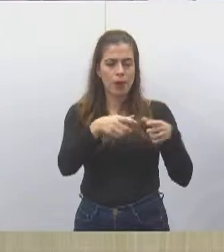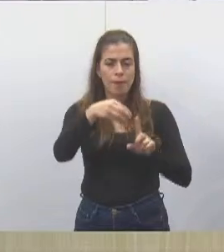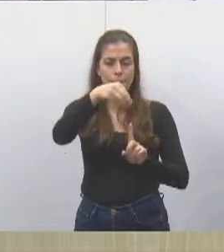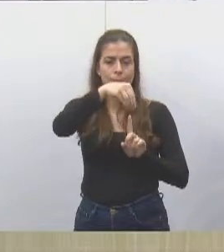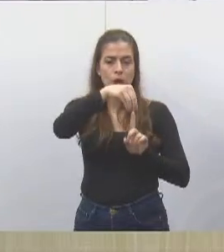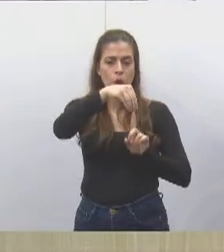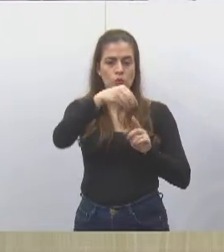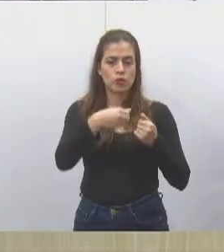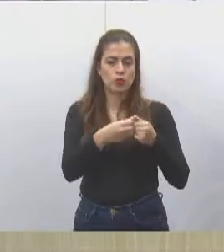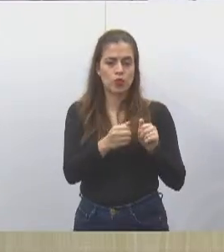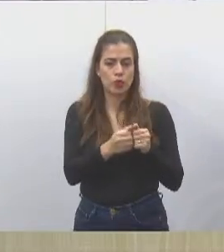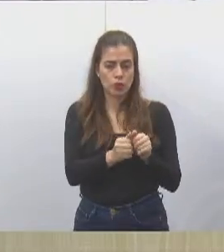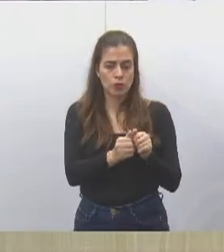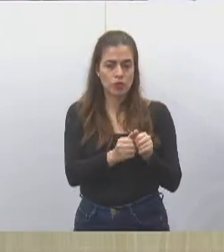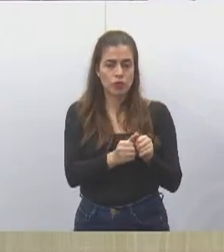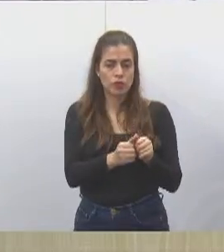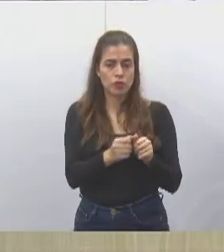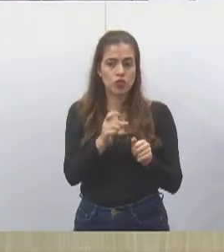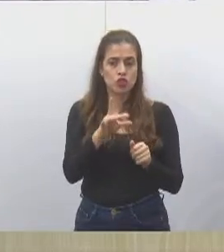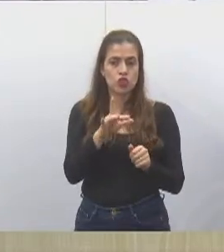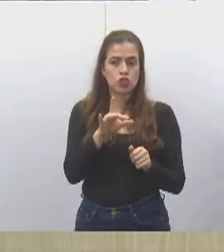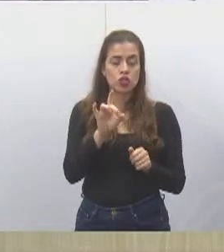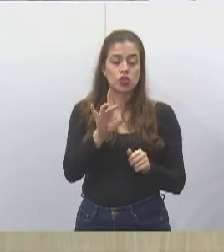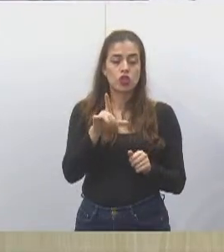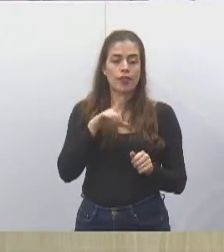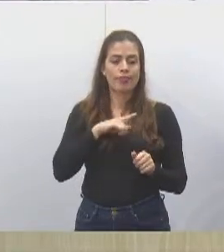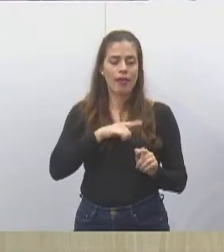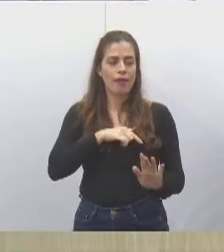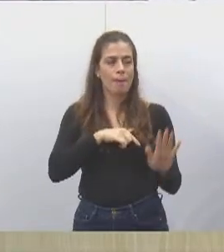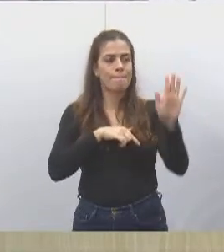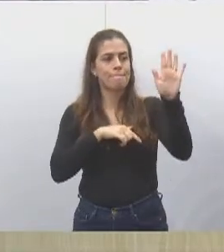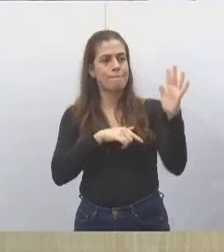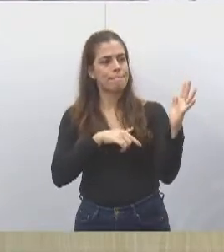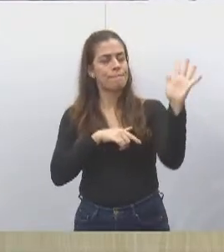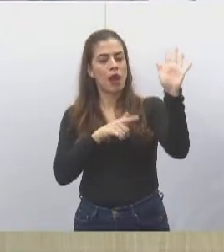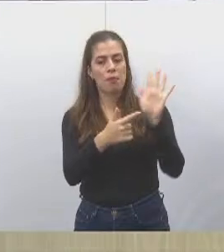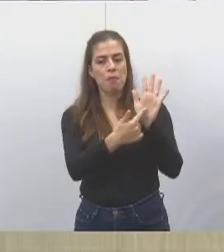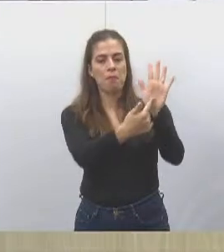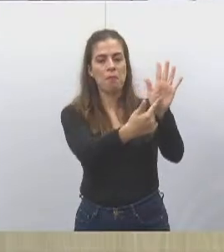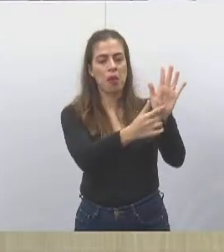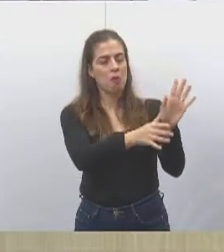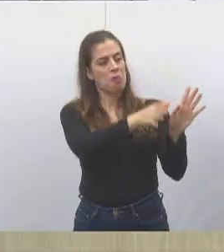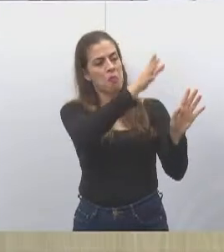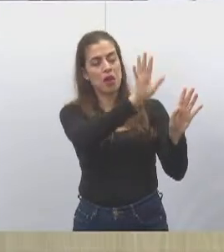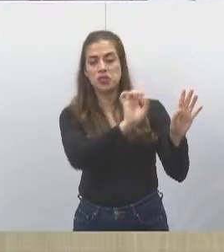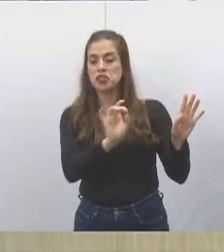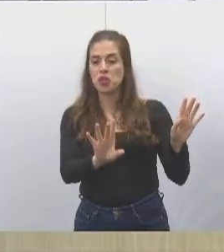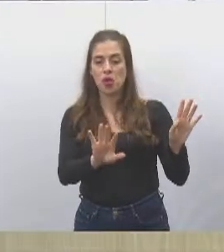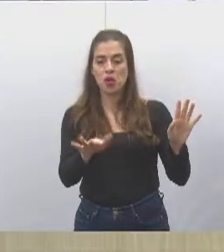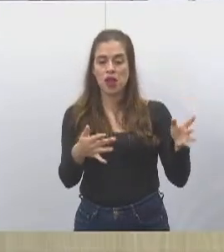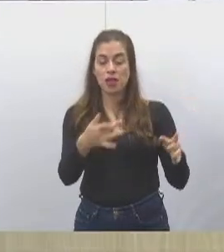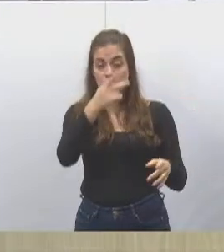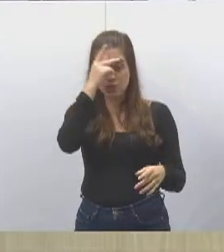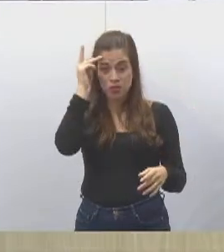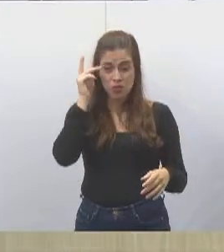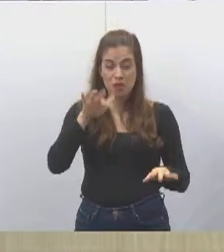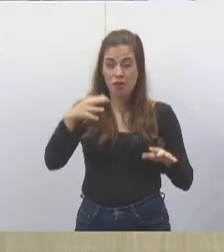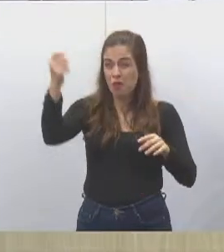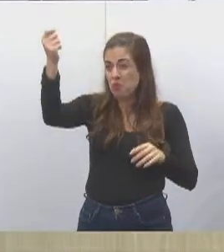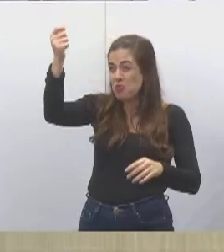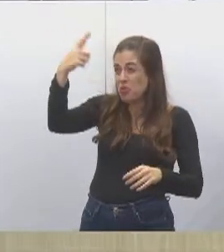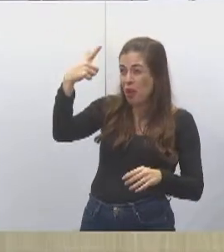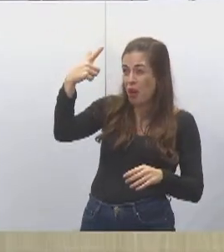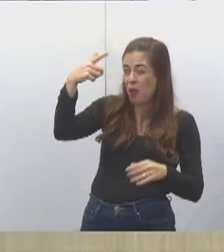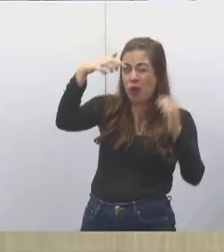né, e nos bairros também, aonde só existe a placa, e a gente ainda vê muitas pessoas debaixo daquela placa, muitas vezes debaixo do sol, debaixo